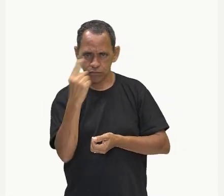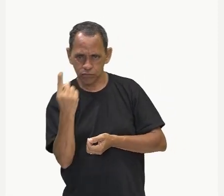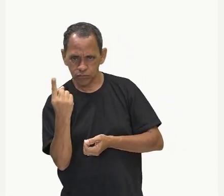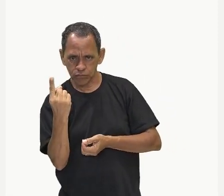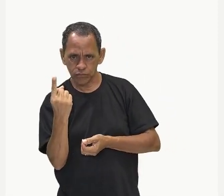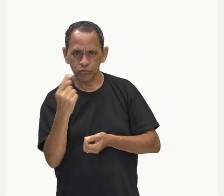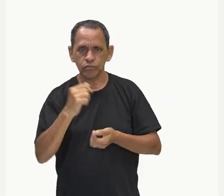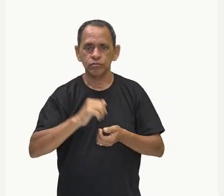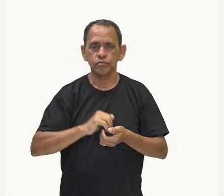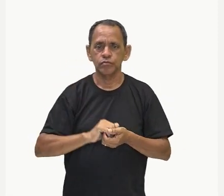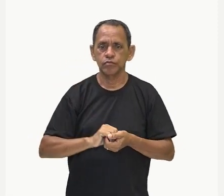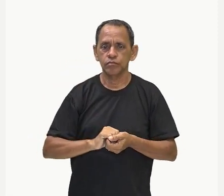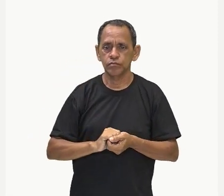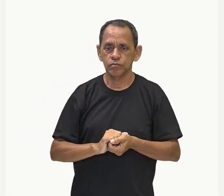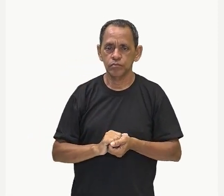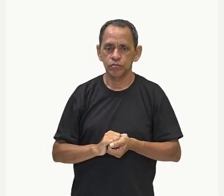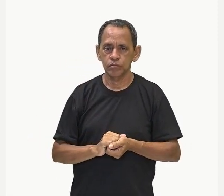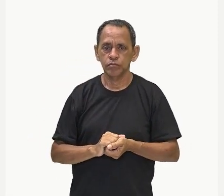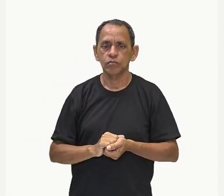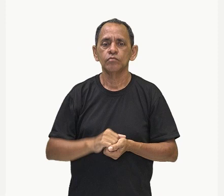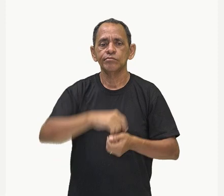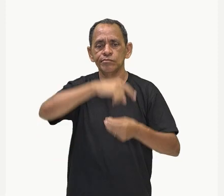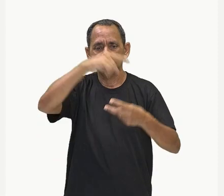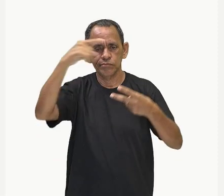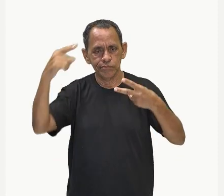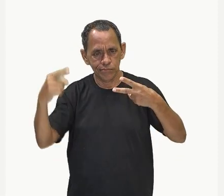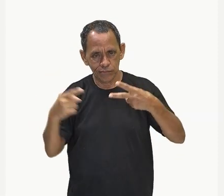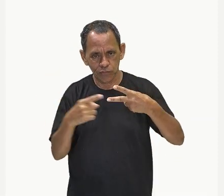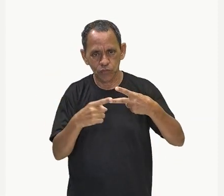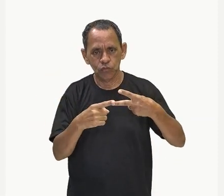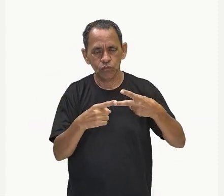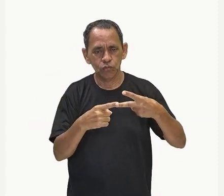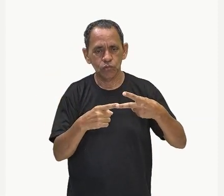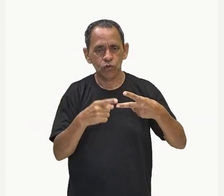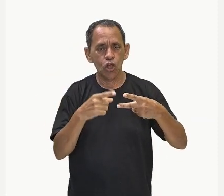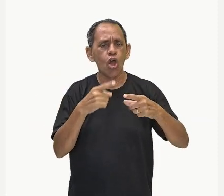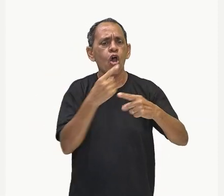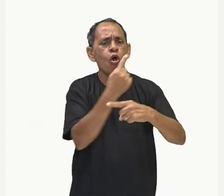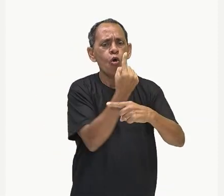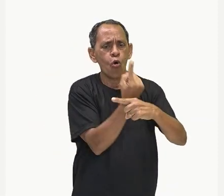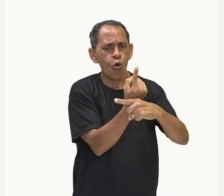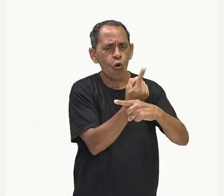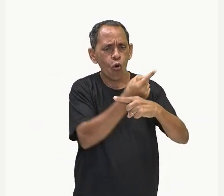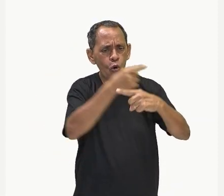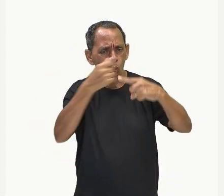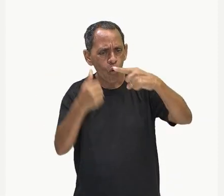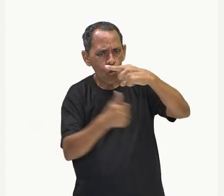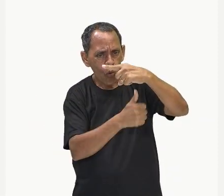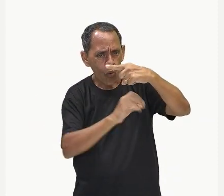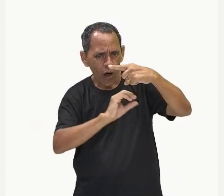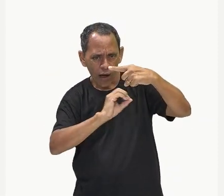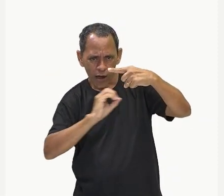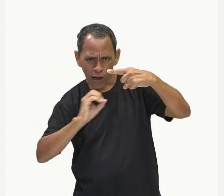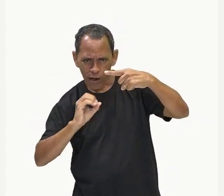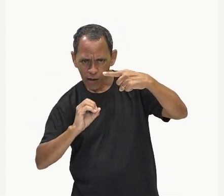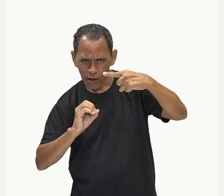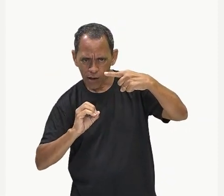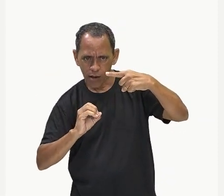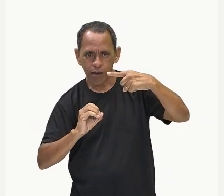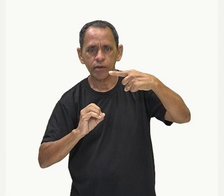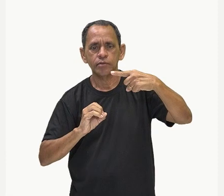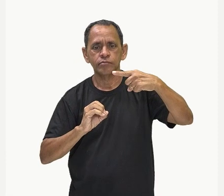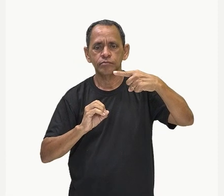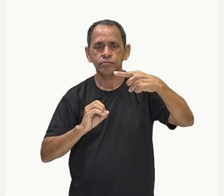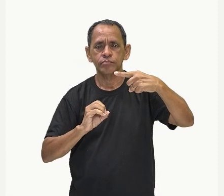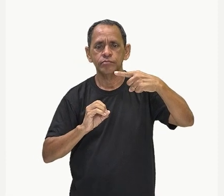0,01. Mesma coisa vale para 1 milésimo, que é 1 sobre 1000.